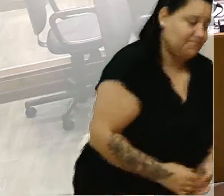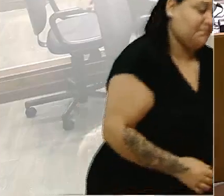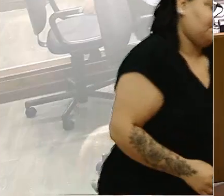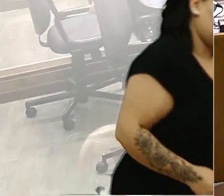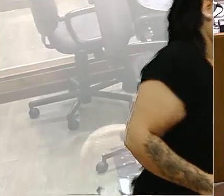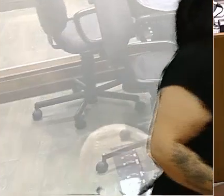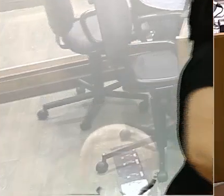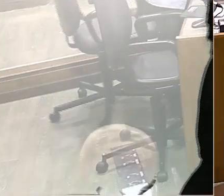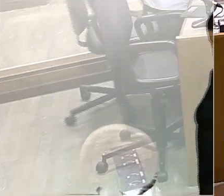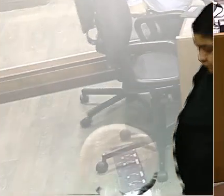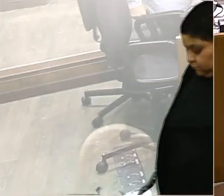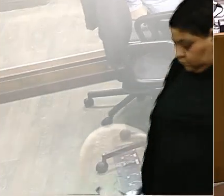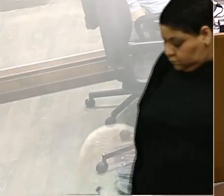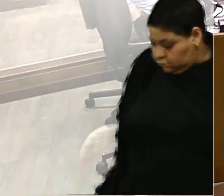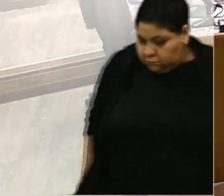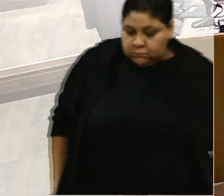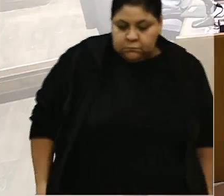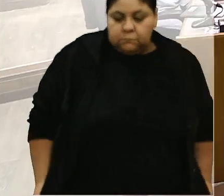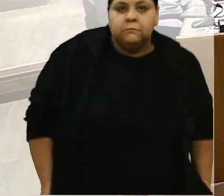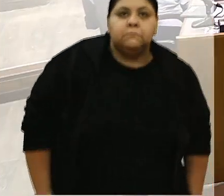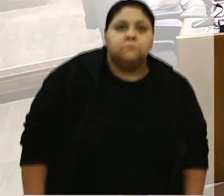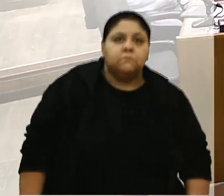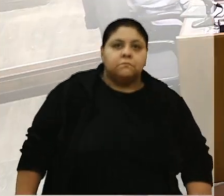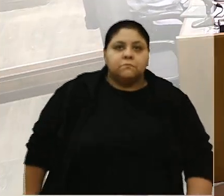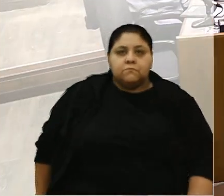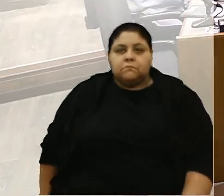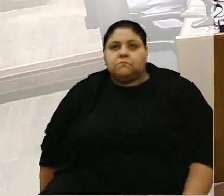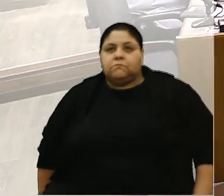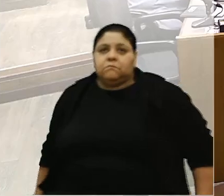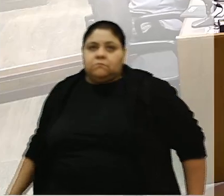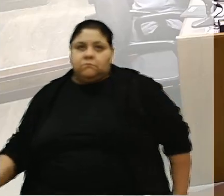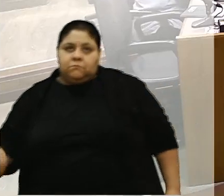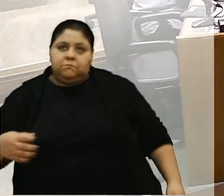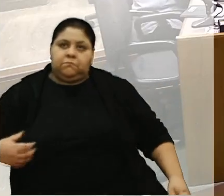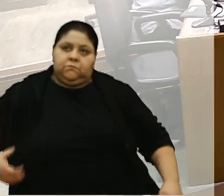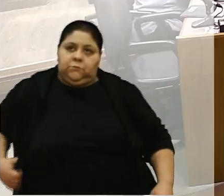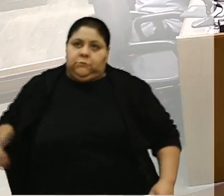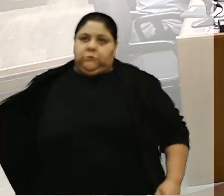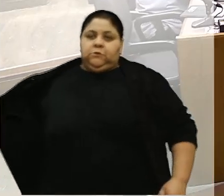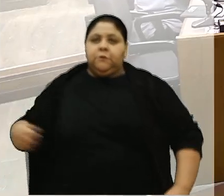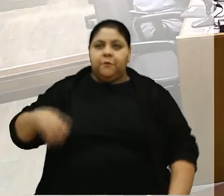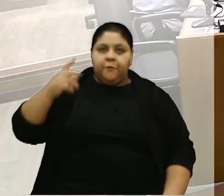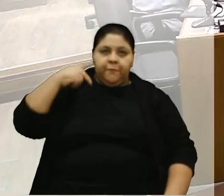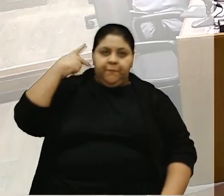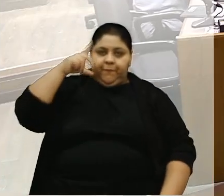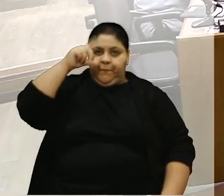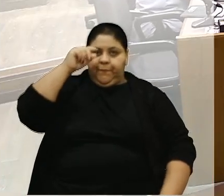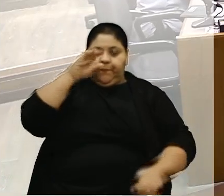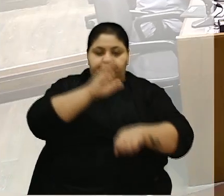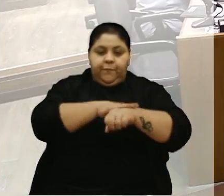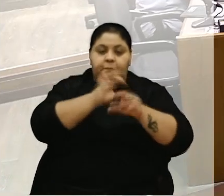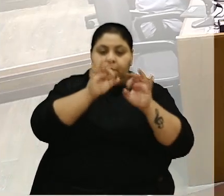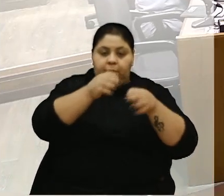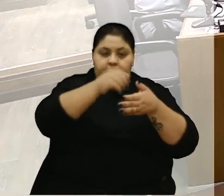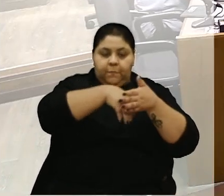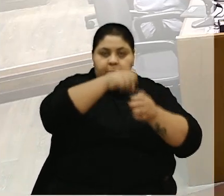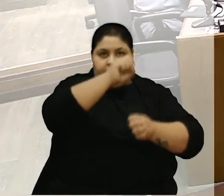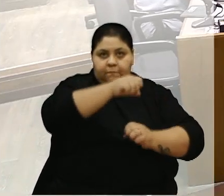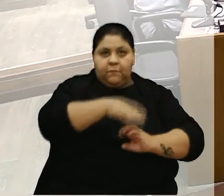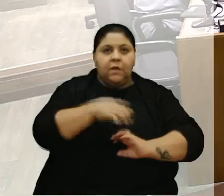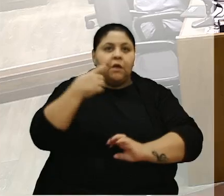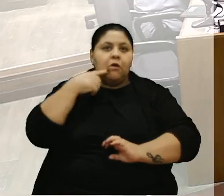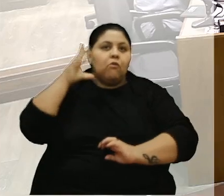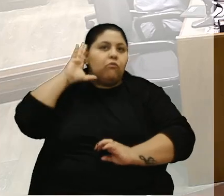De voto, o vereador Schalco. Senhora presidente, no momento oportuno votarei favorável, só que eu escuto